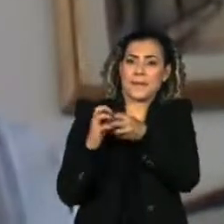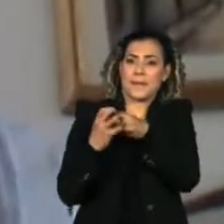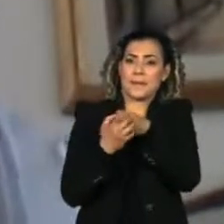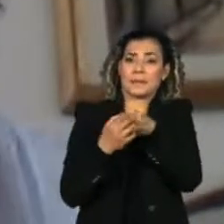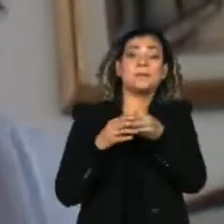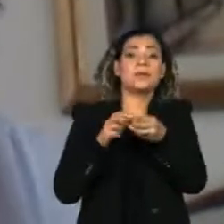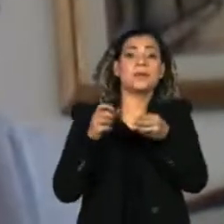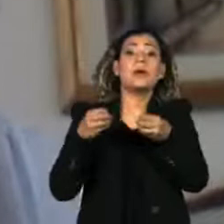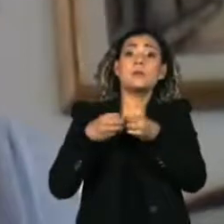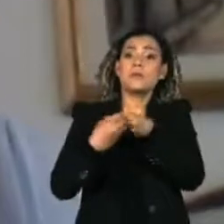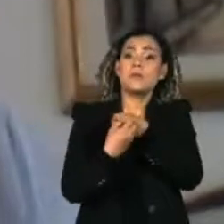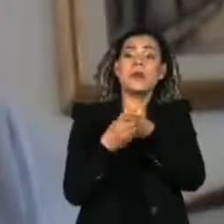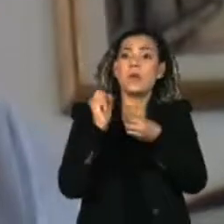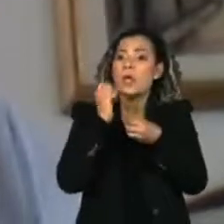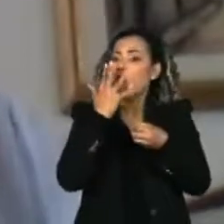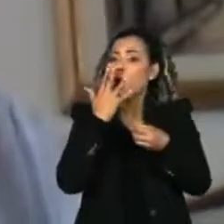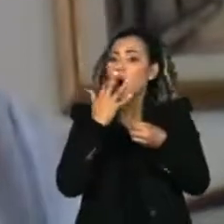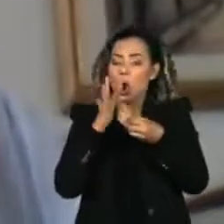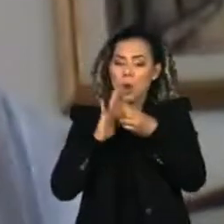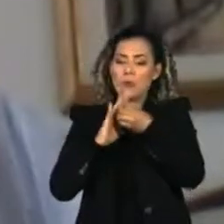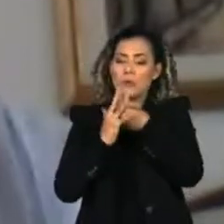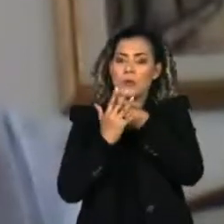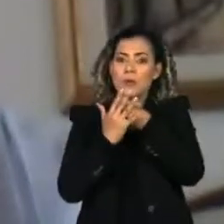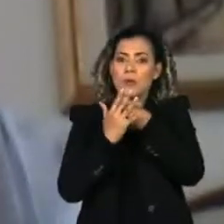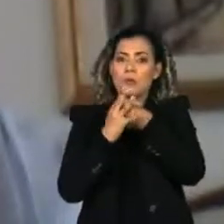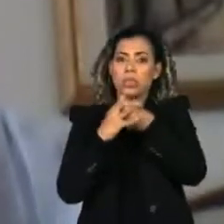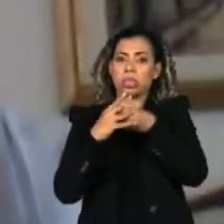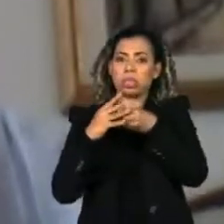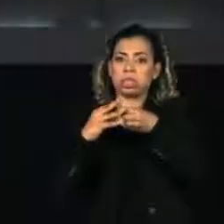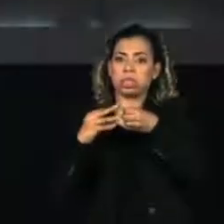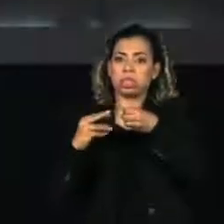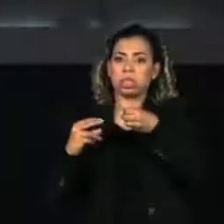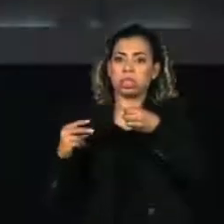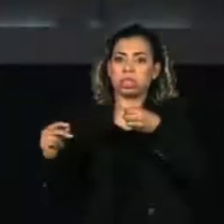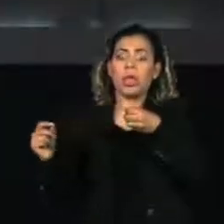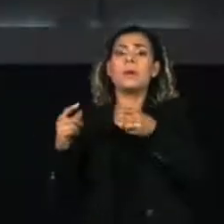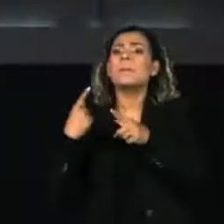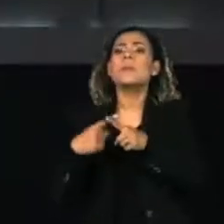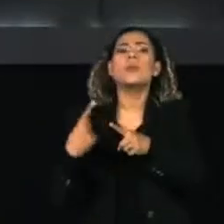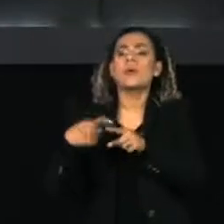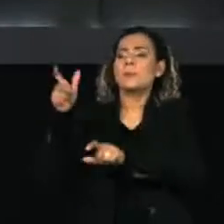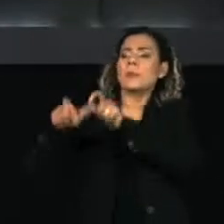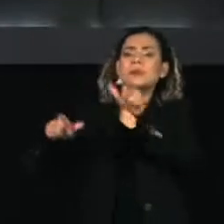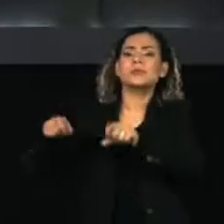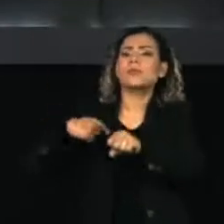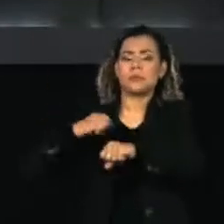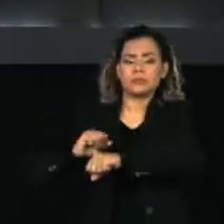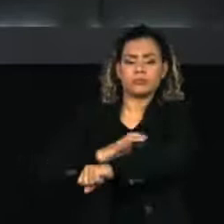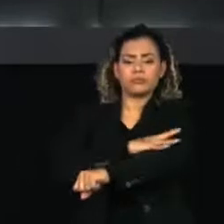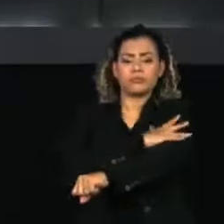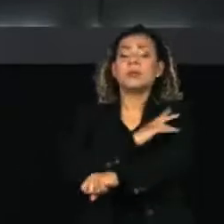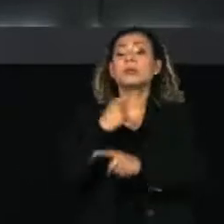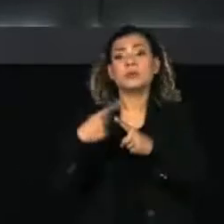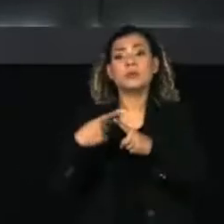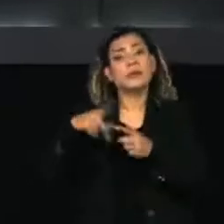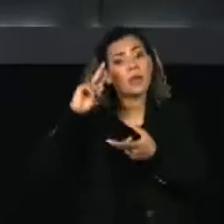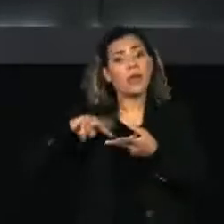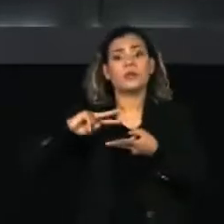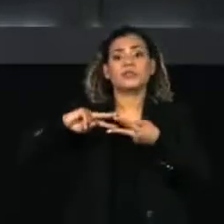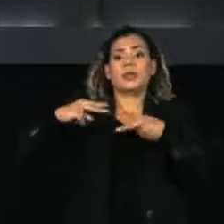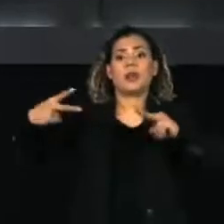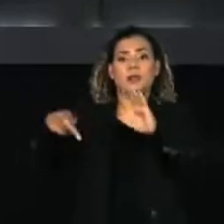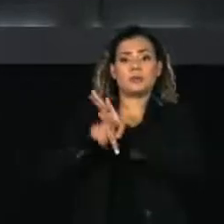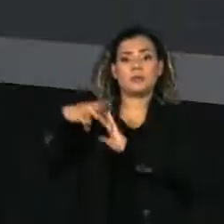doença autoimune. E por que que uma pessoa tem? Essencialmente porque ela é